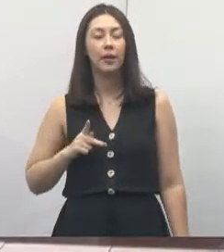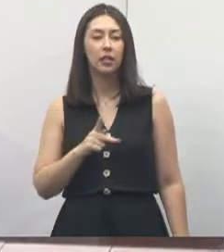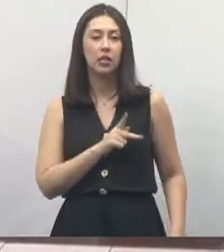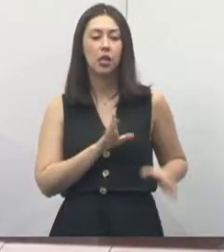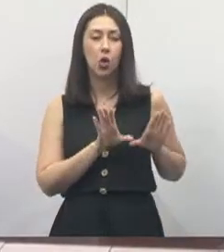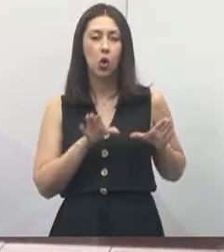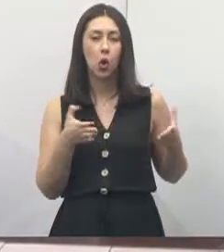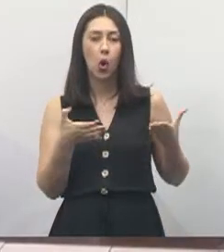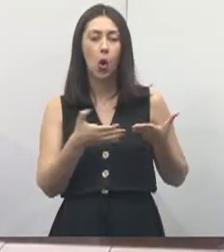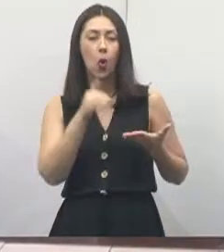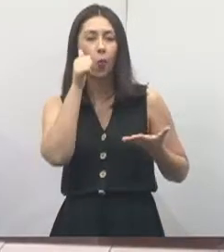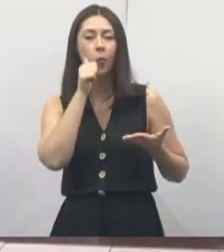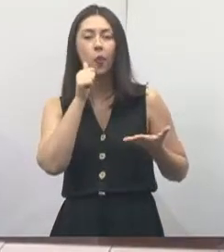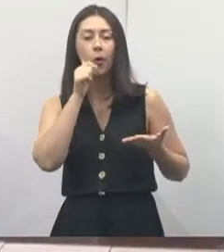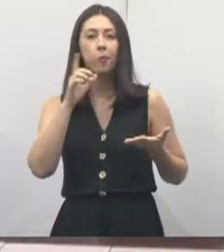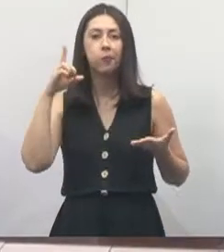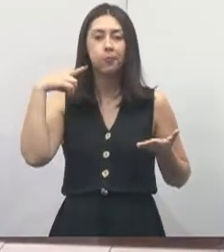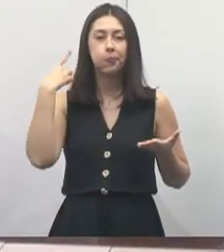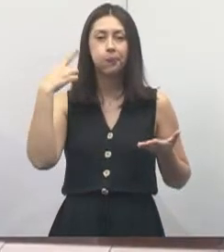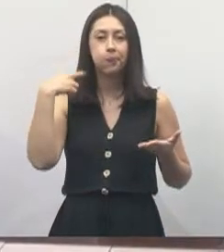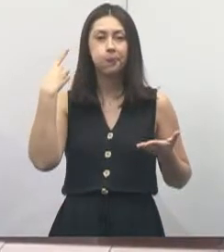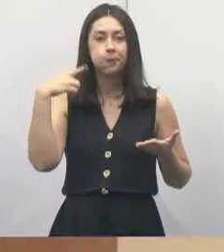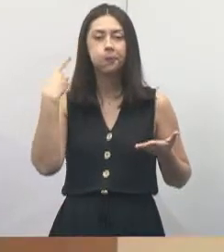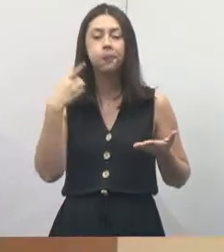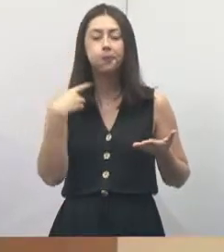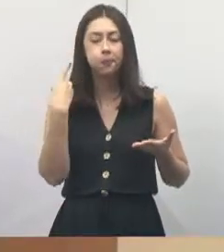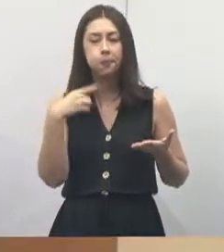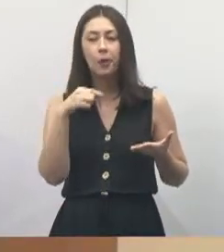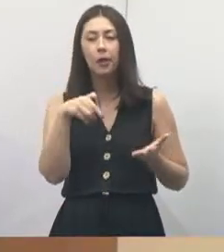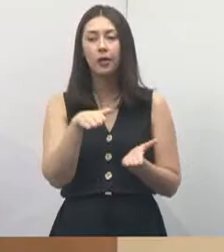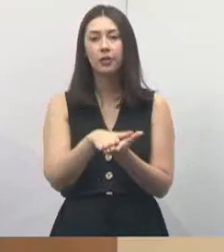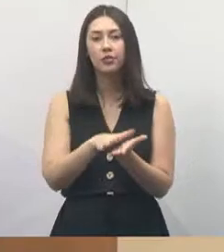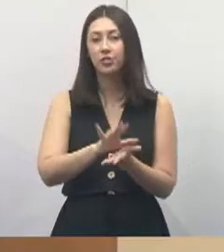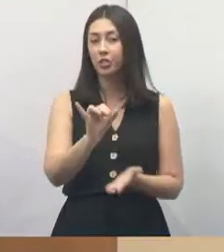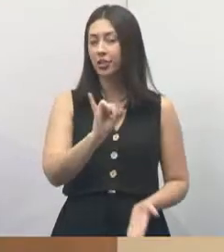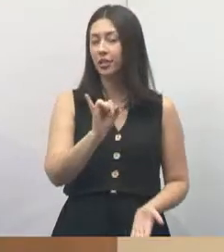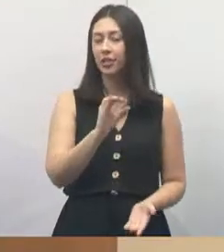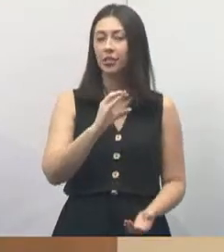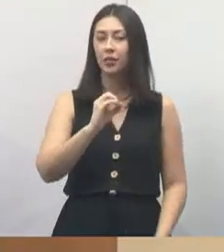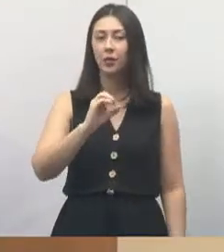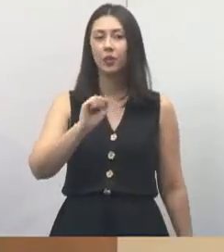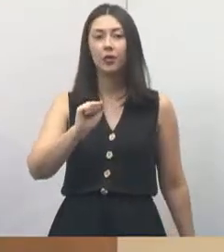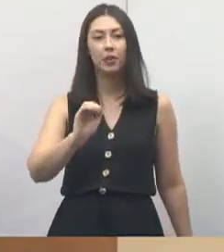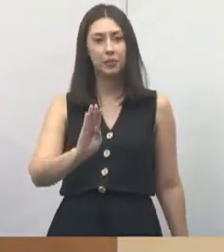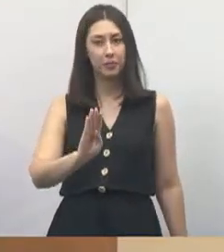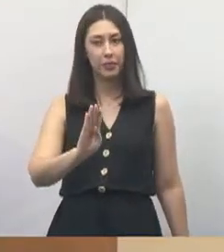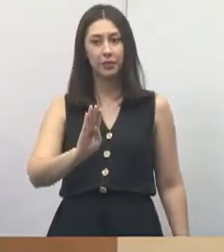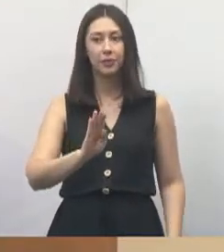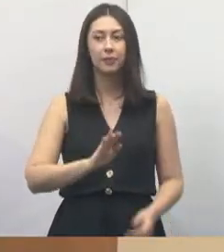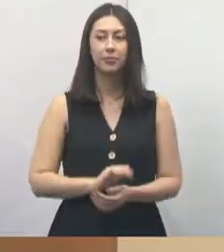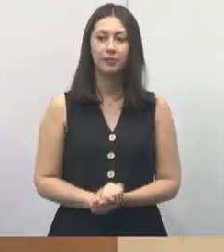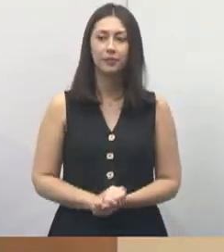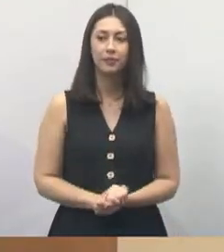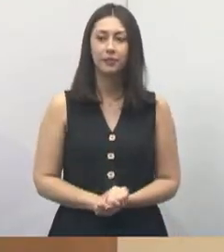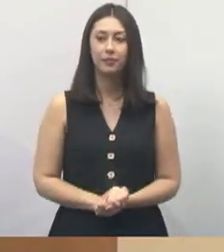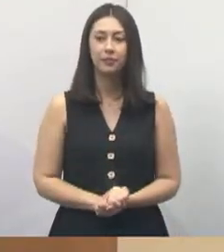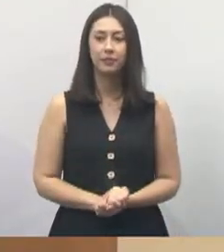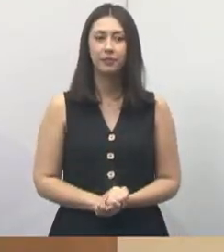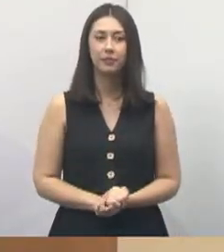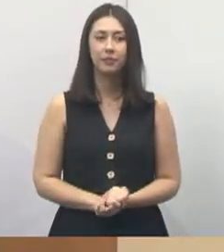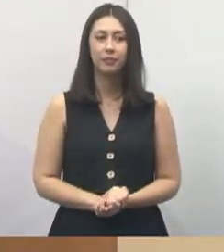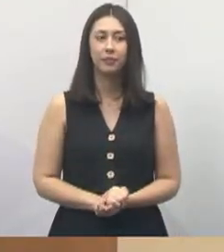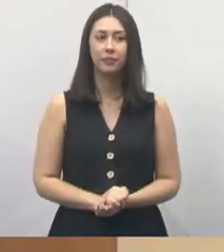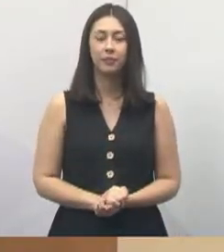Advogada da 46ª subseção da Ordem dos Advogados do Brasil, Jacareí, Santa Branca e